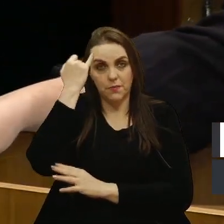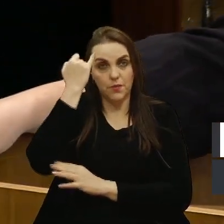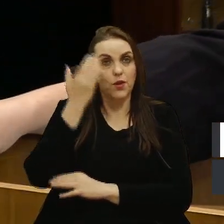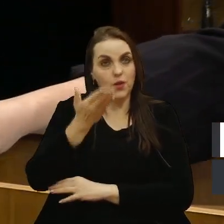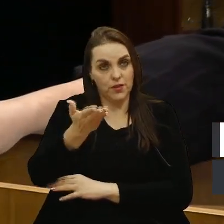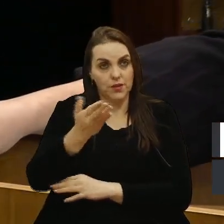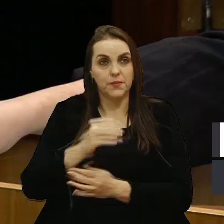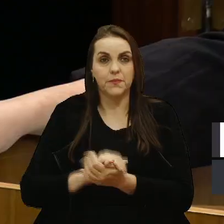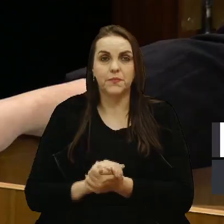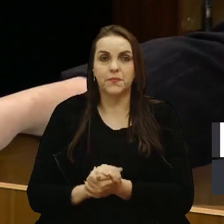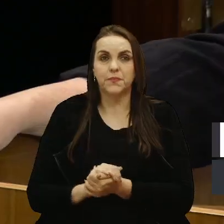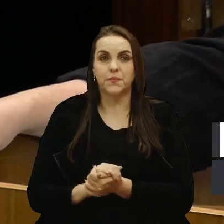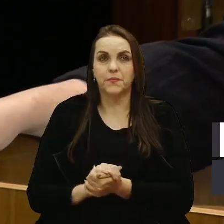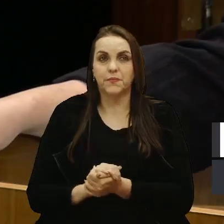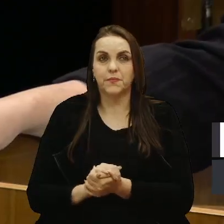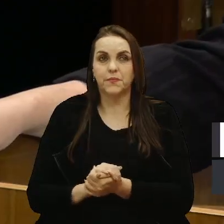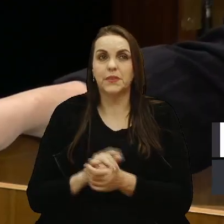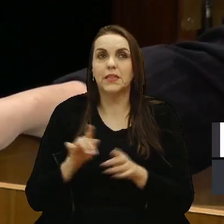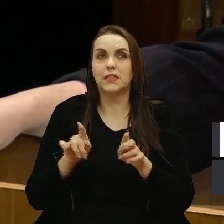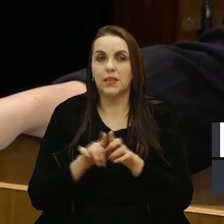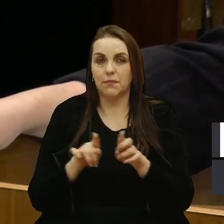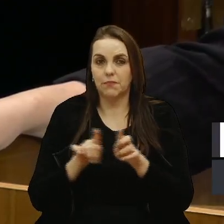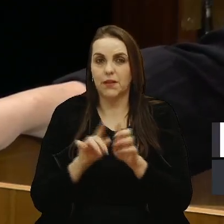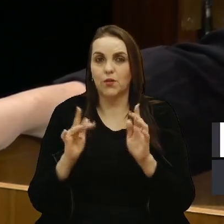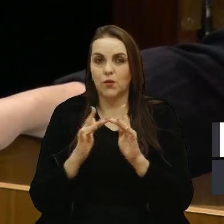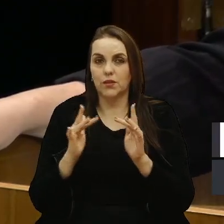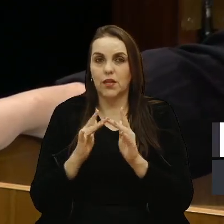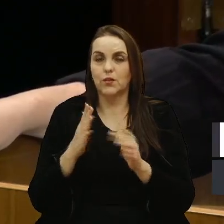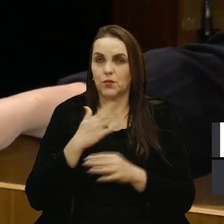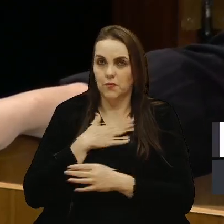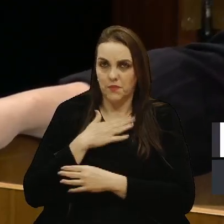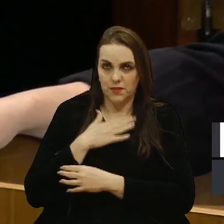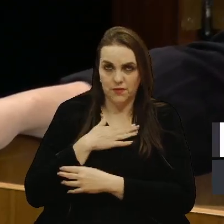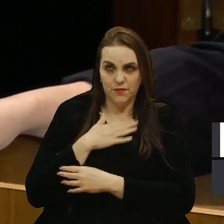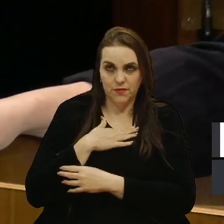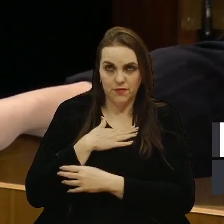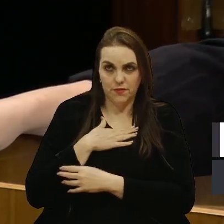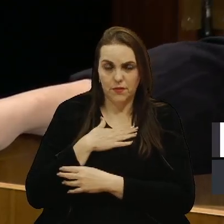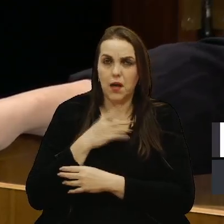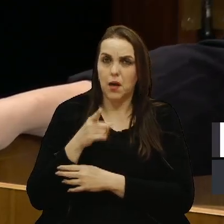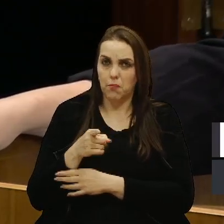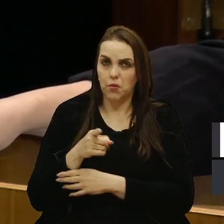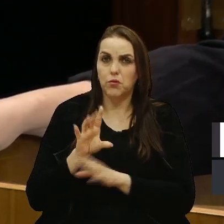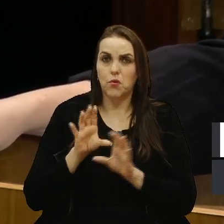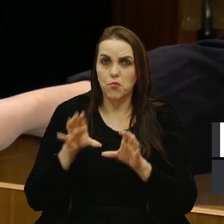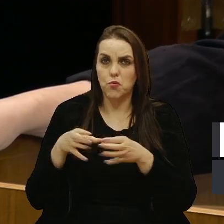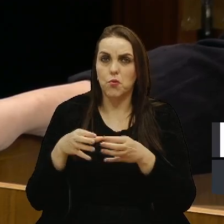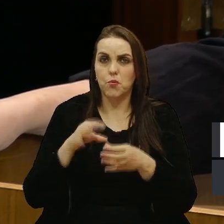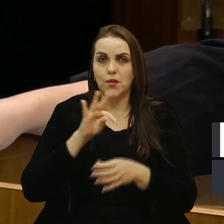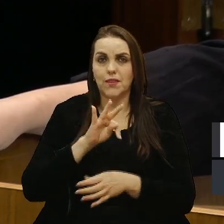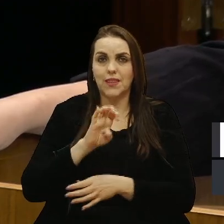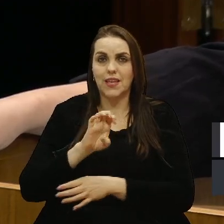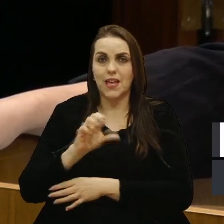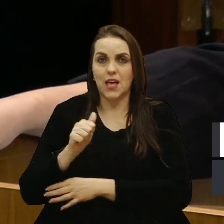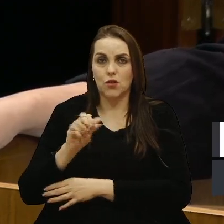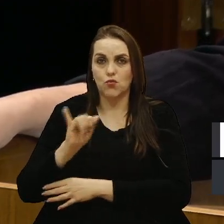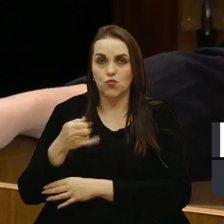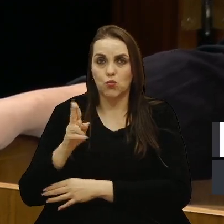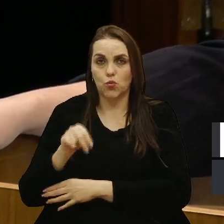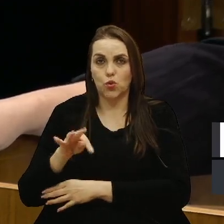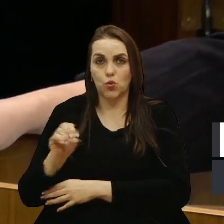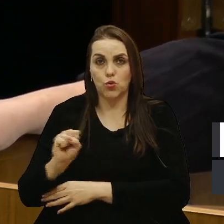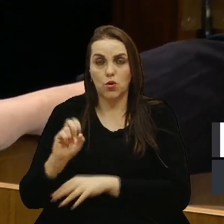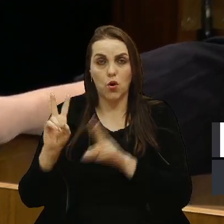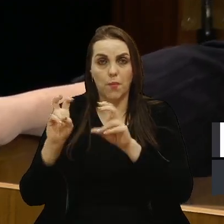aqui, ela também entrou em contato comigo. Ela disse, olha, a gente colocou no grupo do TEA Juntos e as pessoas começaram a comentar